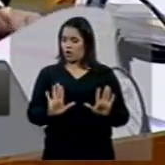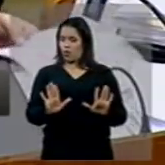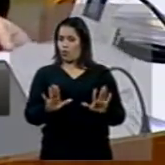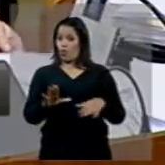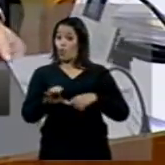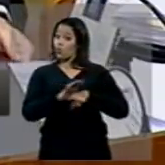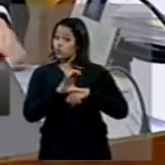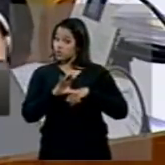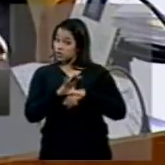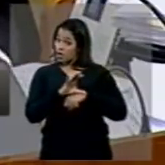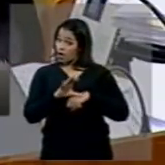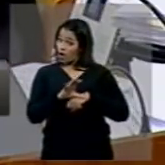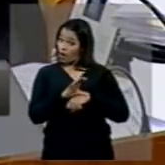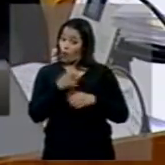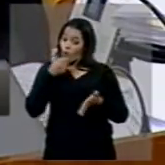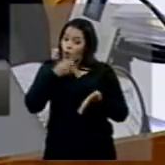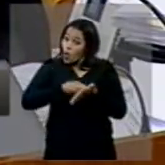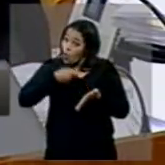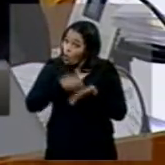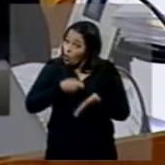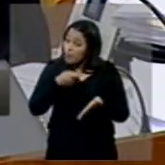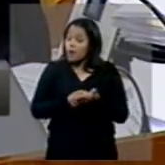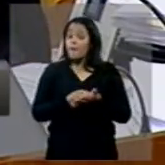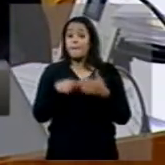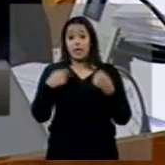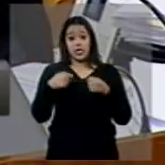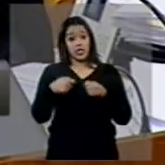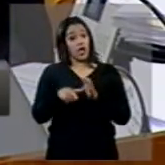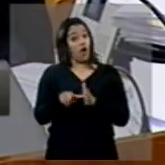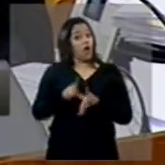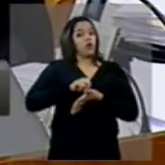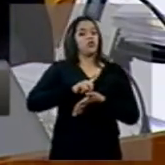eu insisto, ela exige